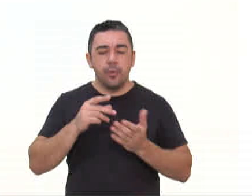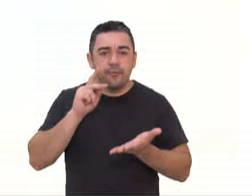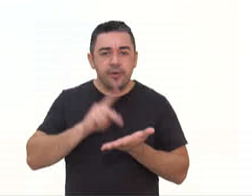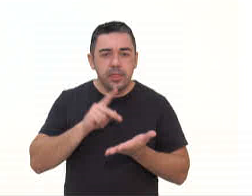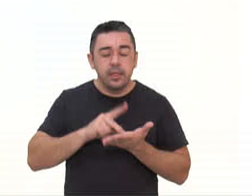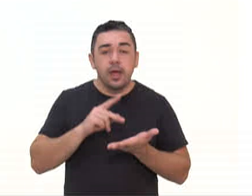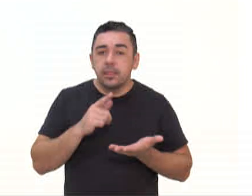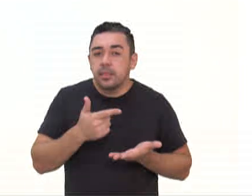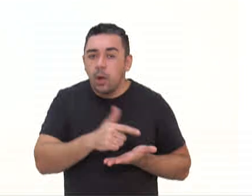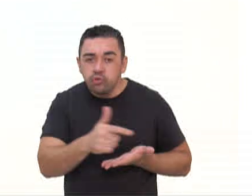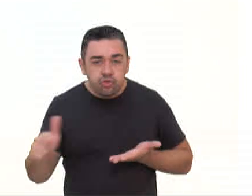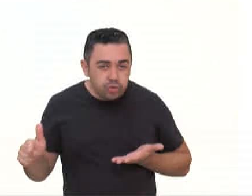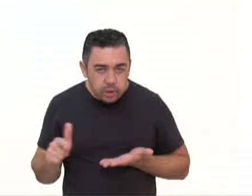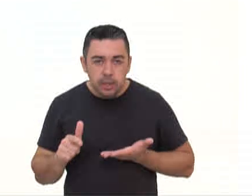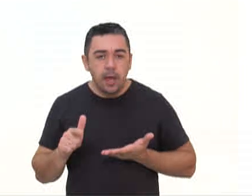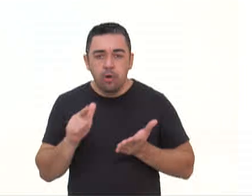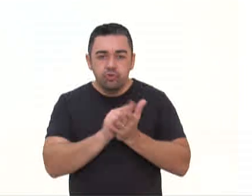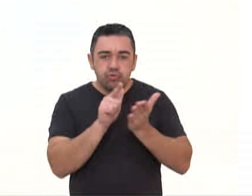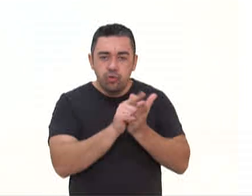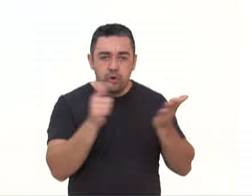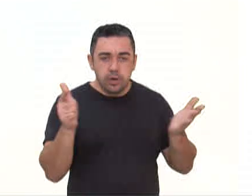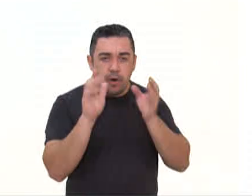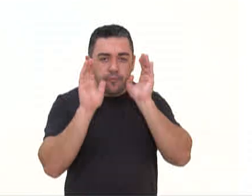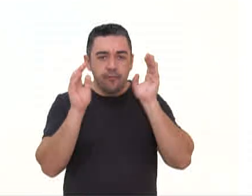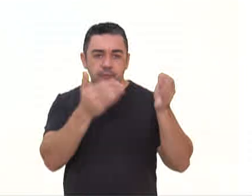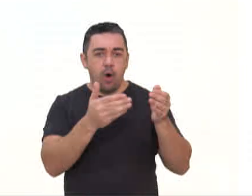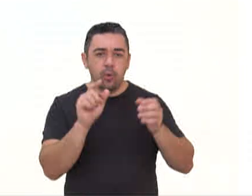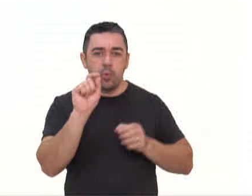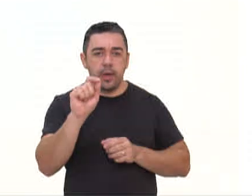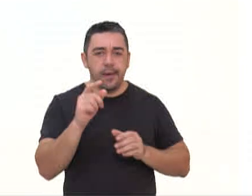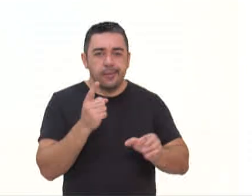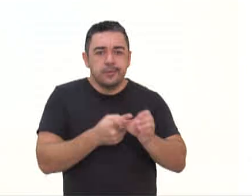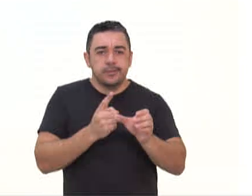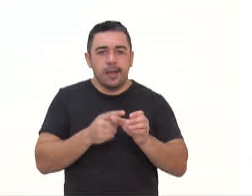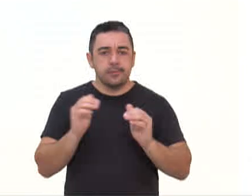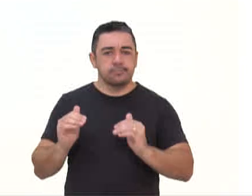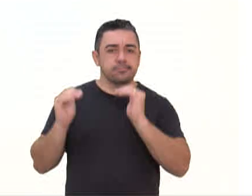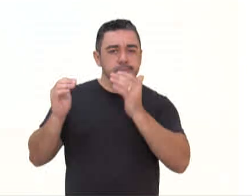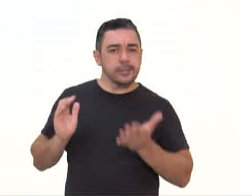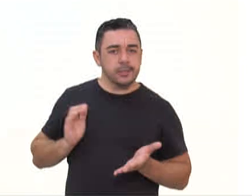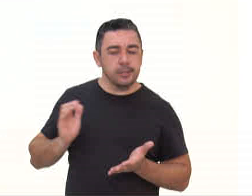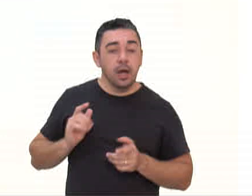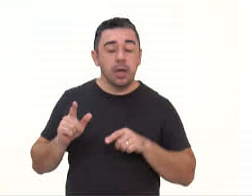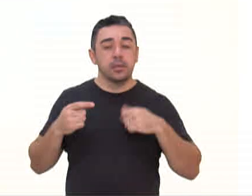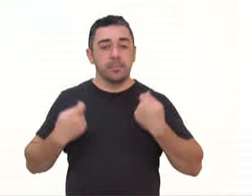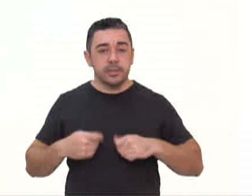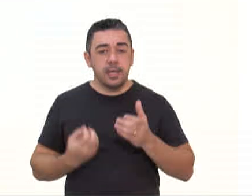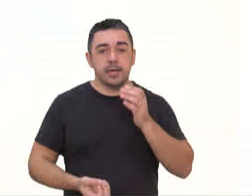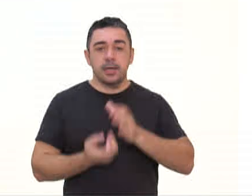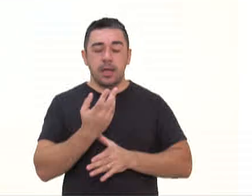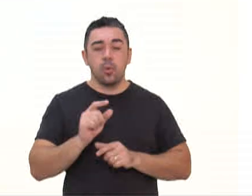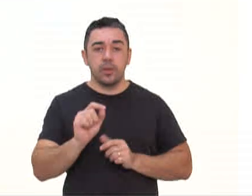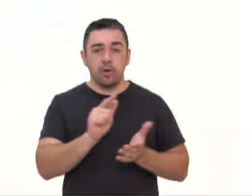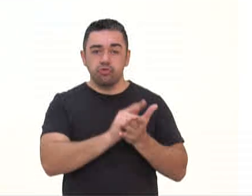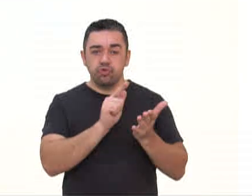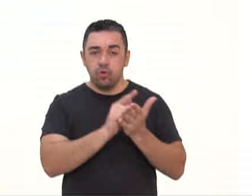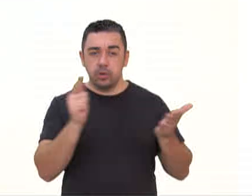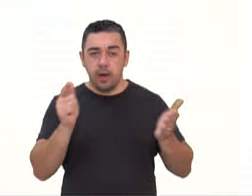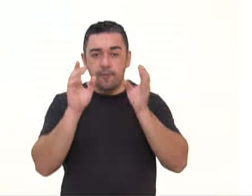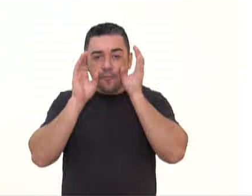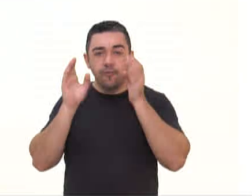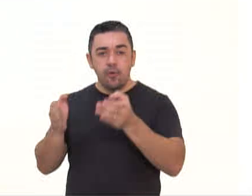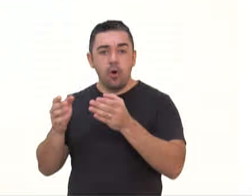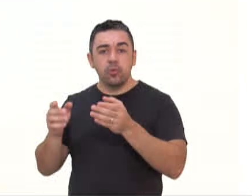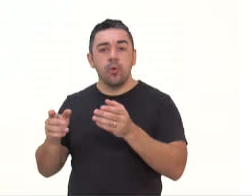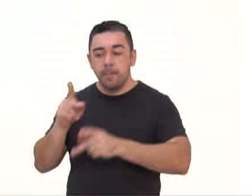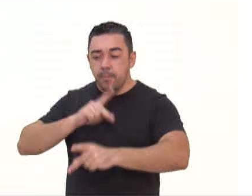essa informação nos jornais voltados à classe média urbana, há essa necessidade da criação de jornais voltados